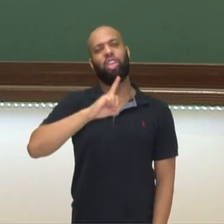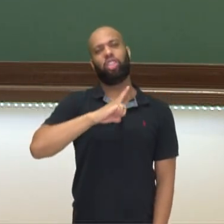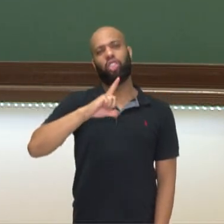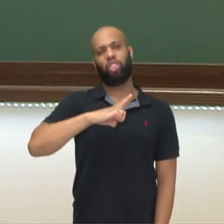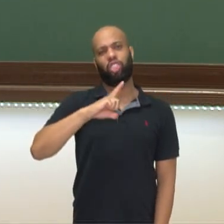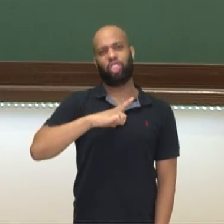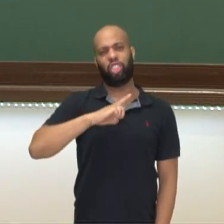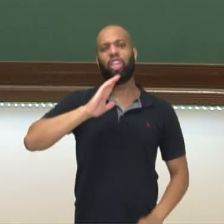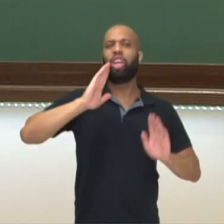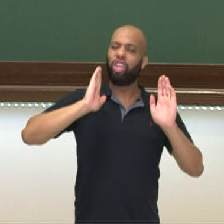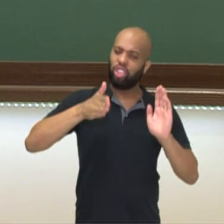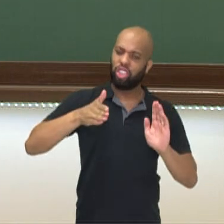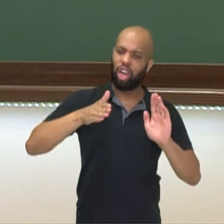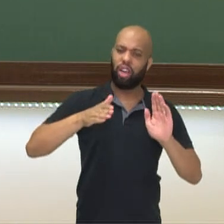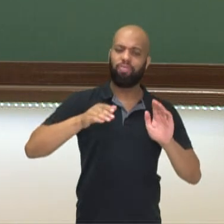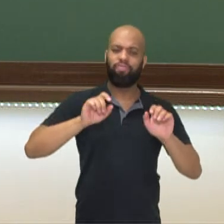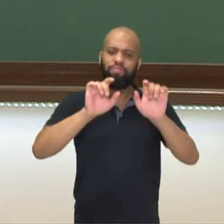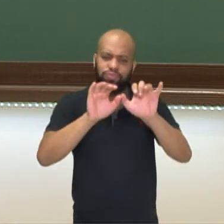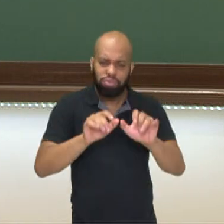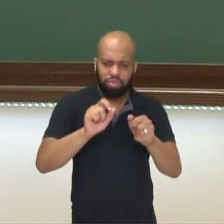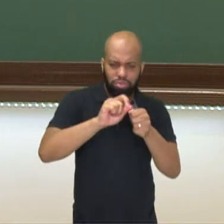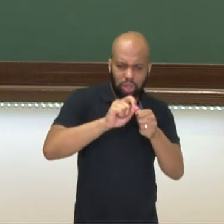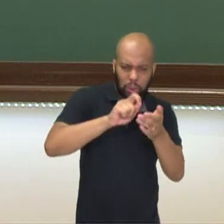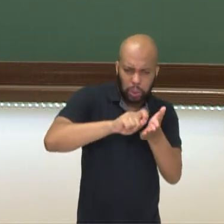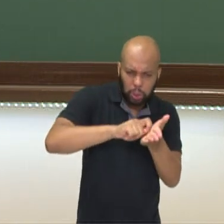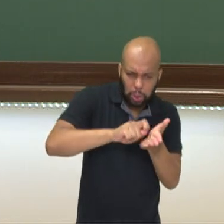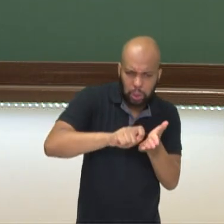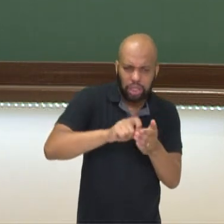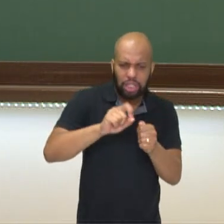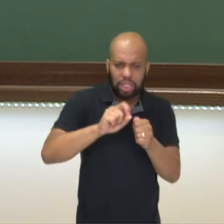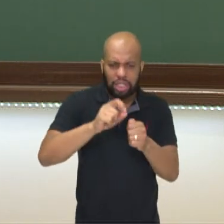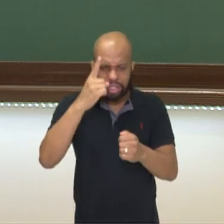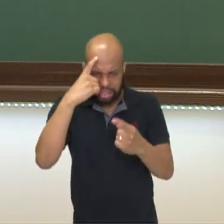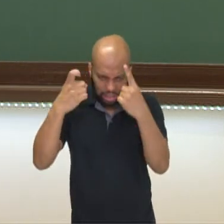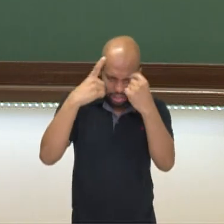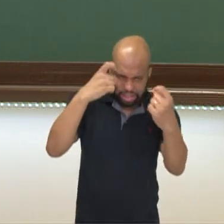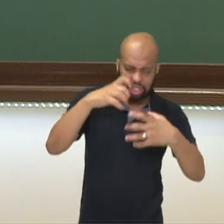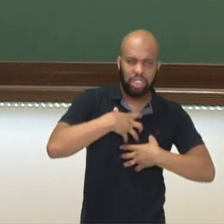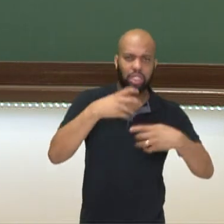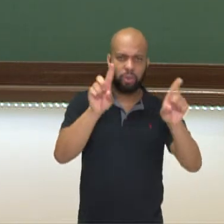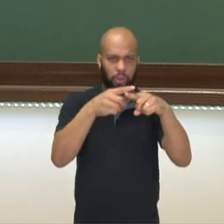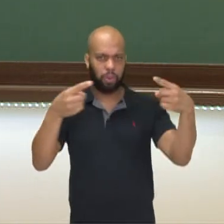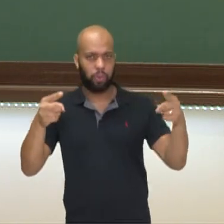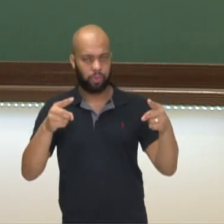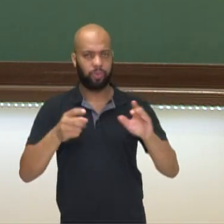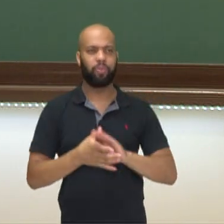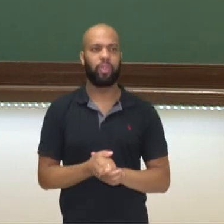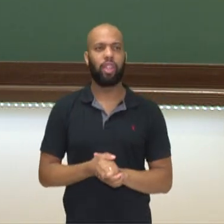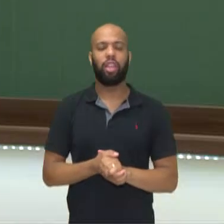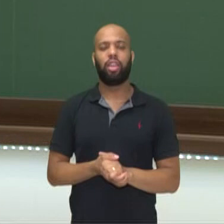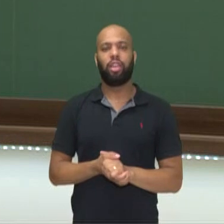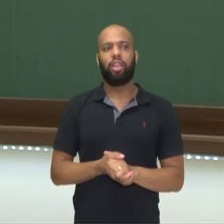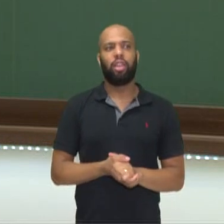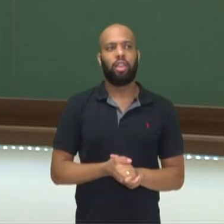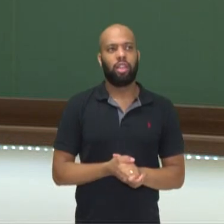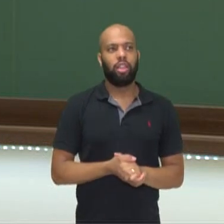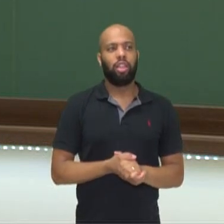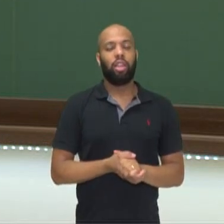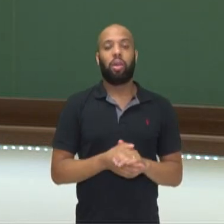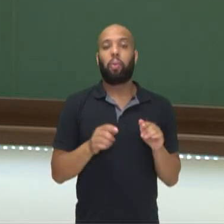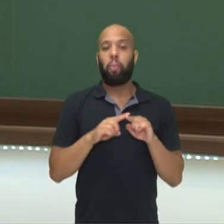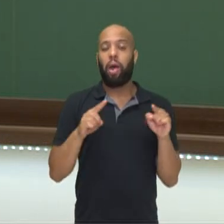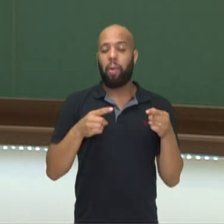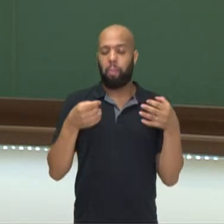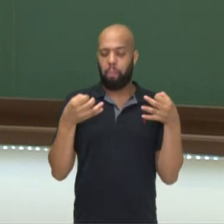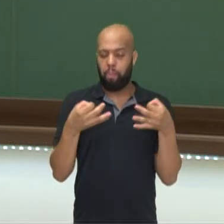a gente já fazia composições, isso é absurdo, sério, ele é surreal. Só que assim, nem tudo é um